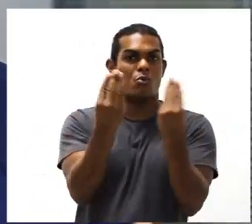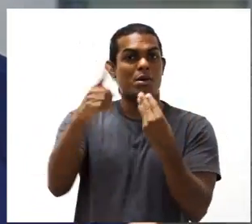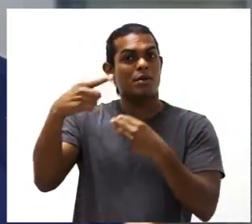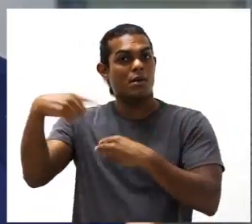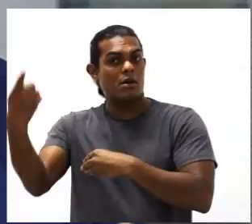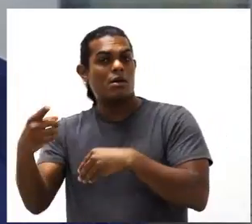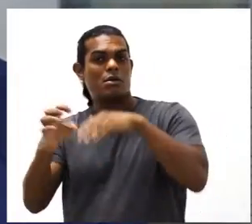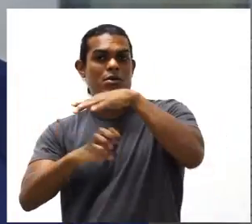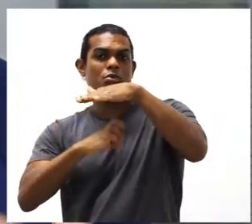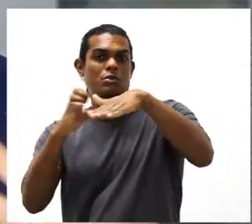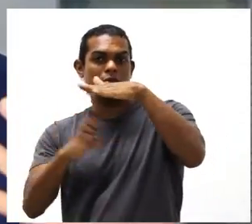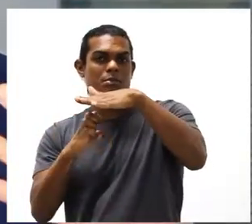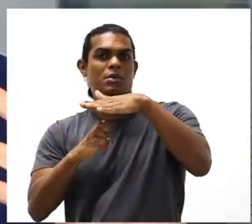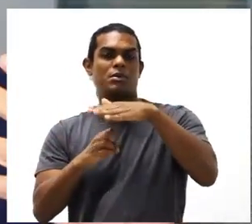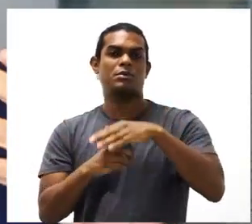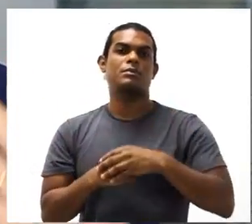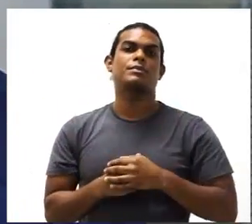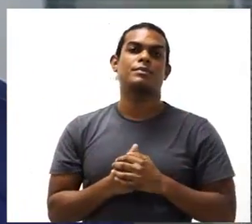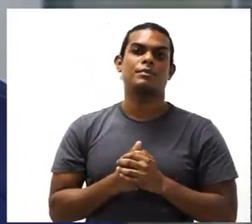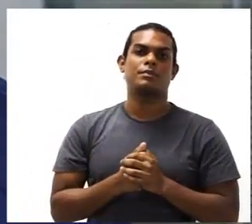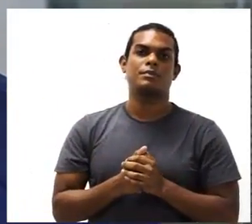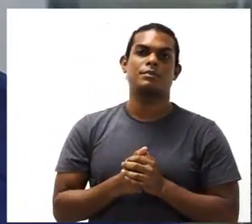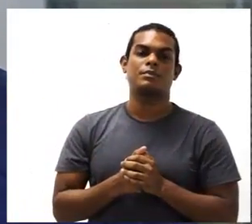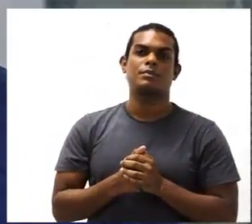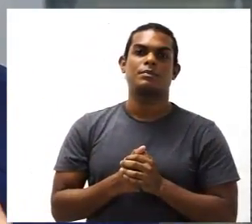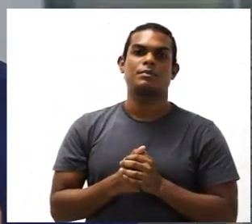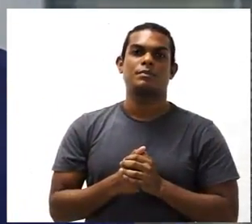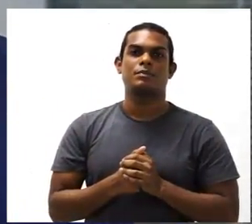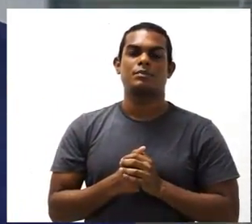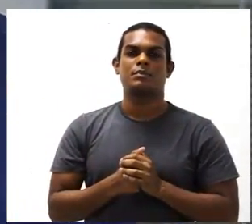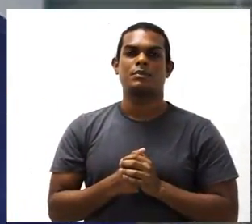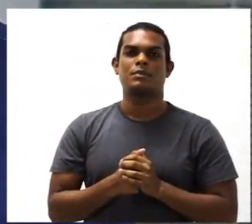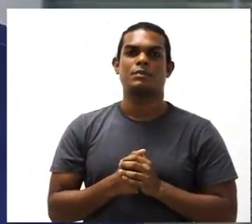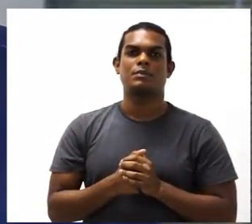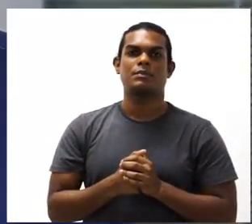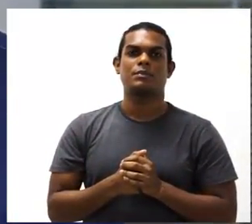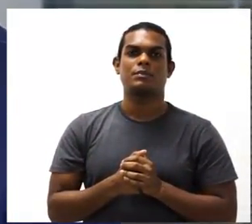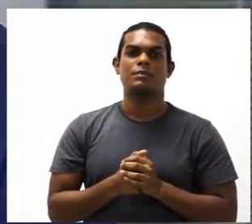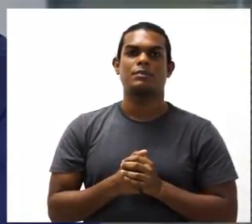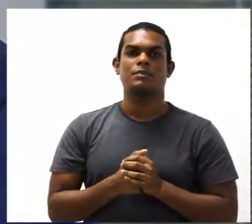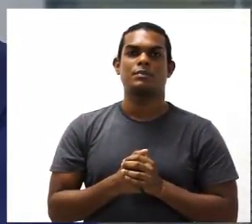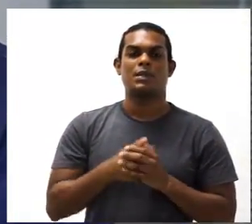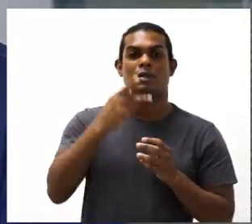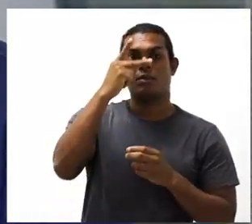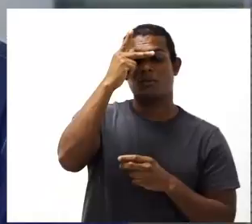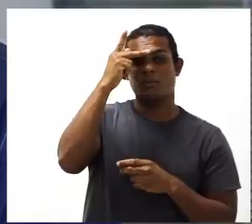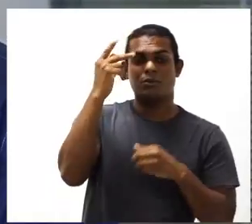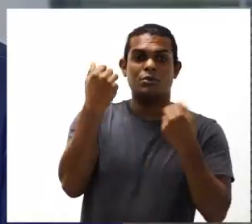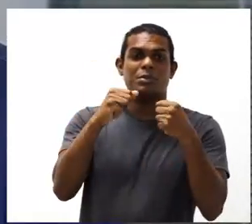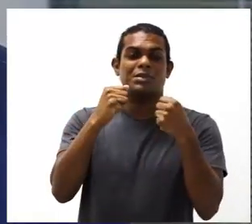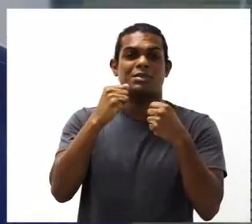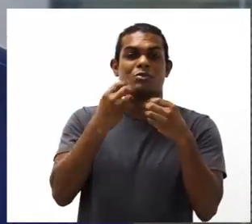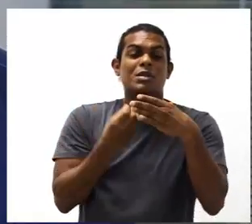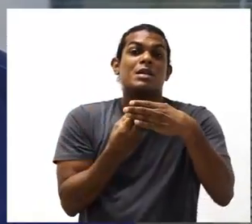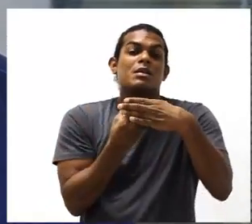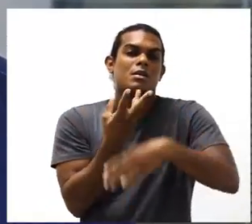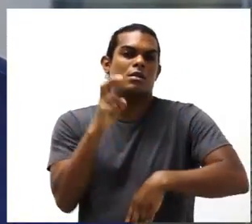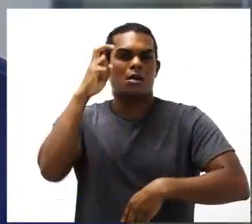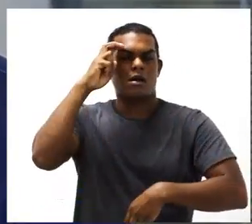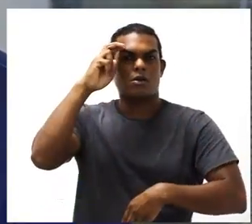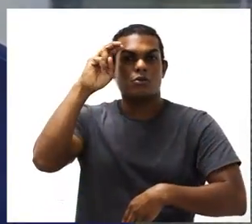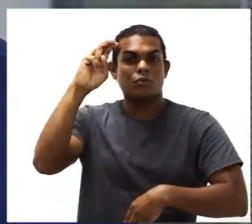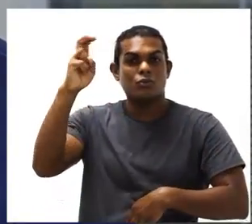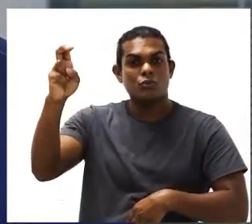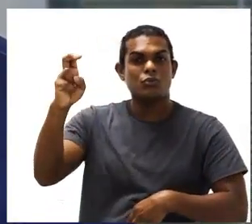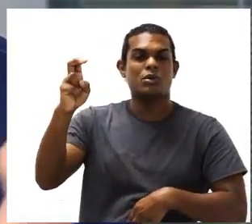o grande desafio é sensibilizar, criar a cultura da informação. Né? Então,